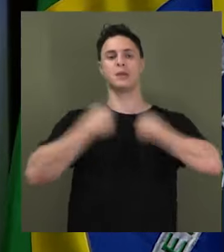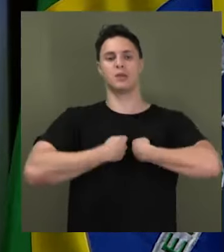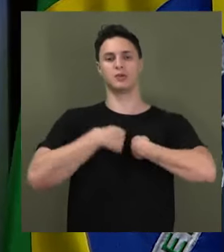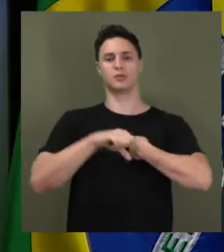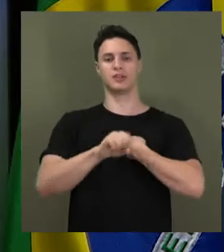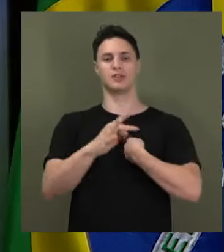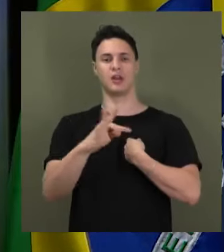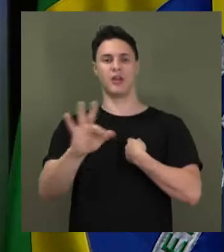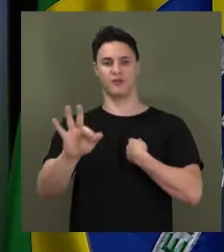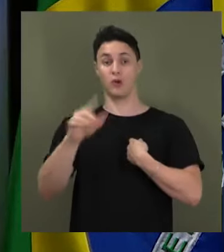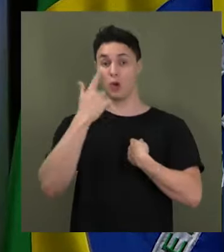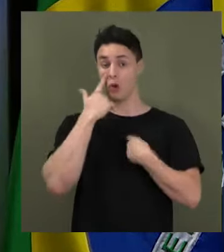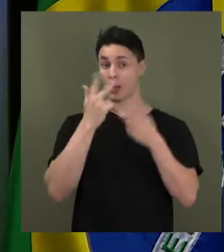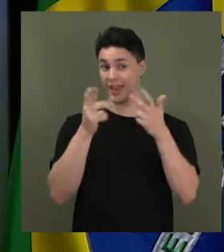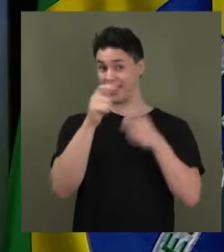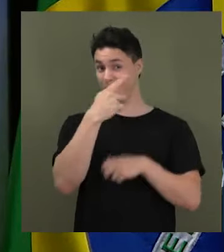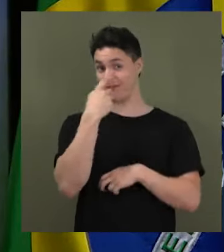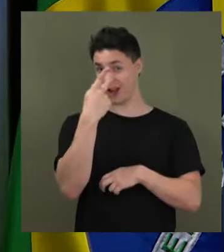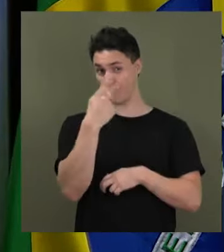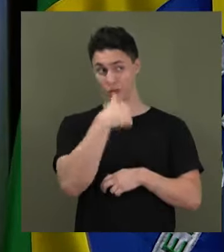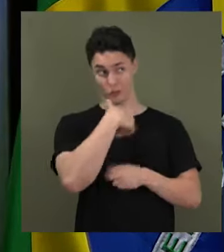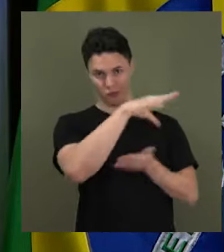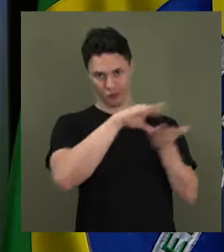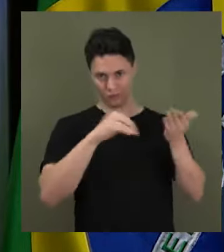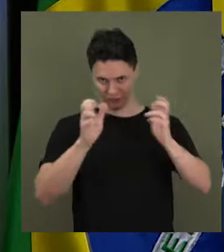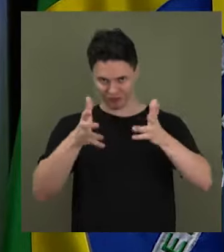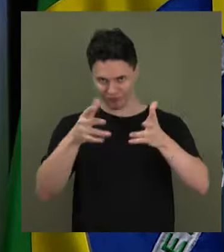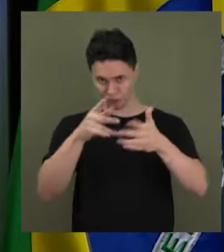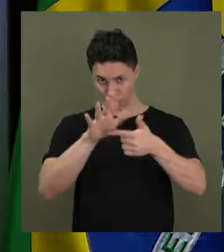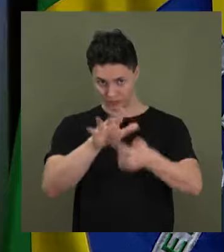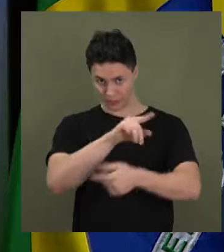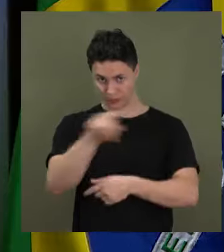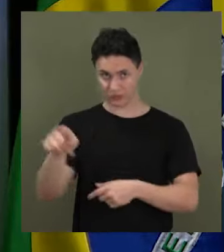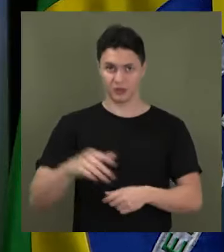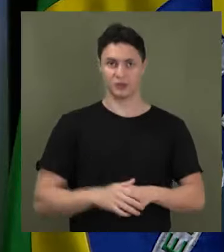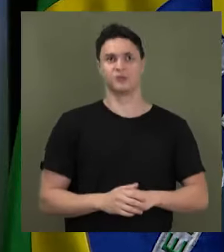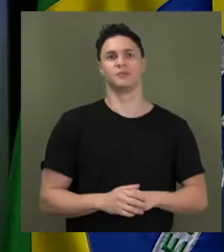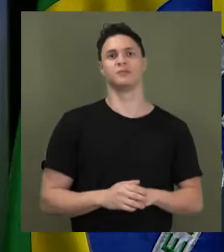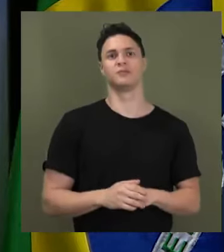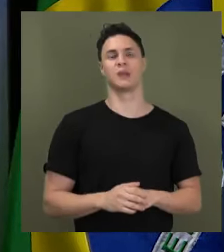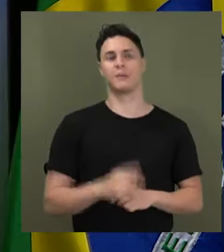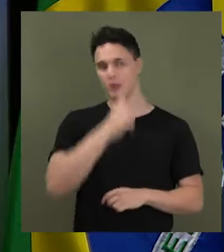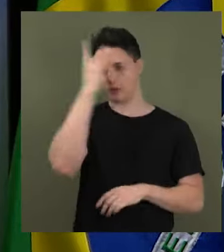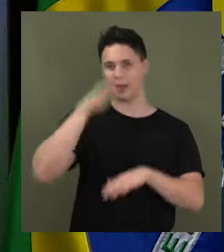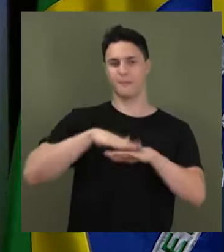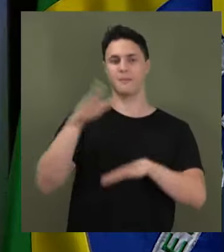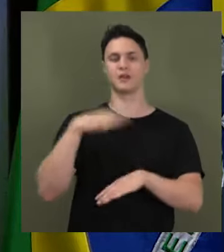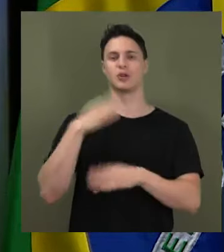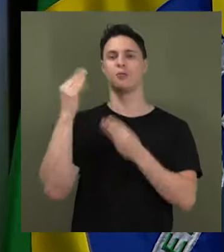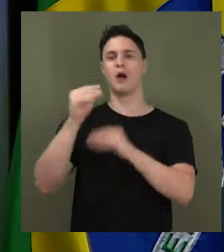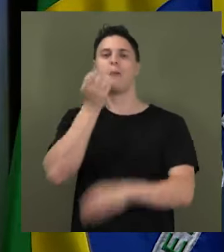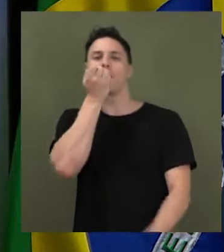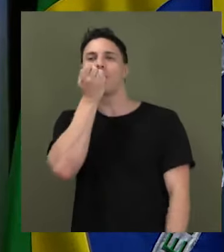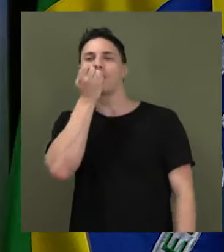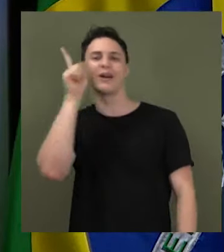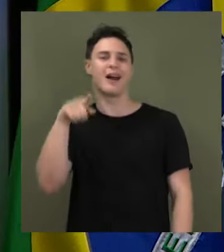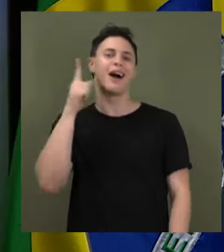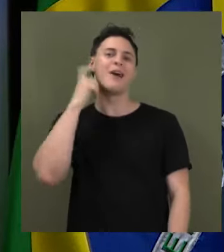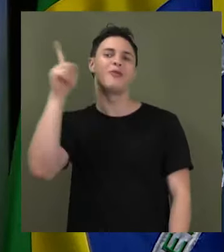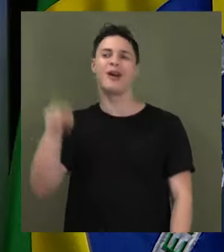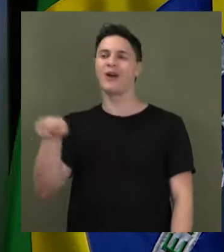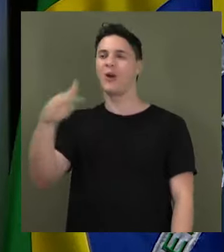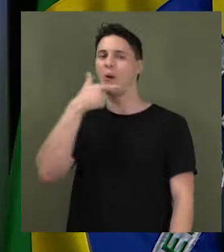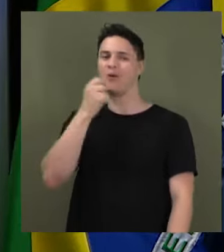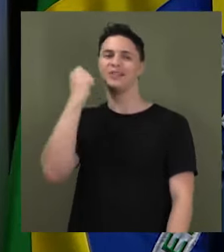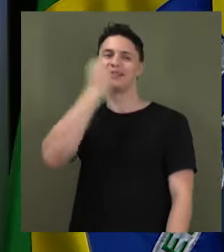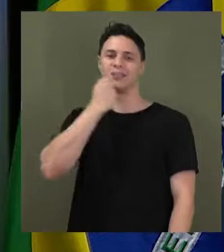Barroso. Prestem atenção. Eu não sou de fazer isso. Quem mais coloca aqui áudio é o nosso colega senador Cleitinho, que aqui